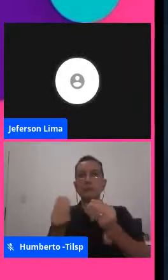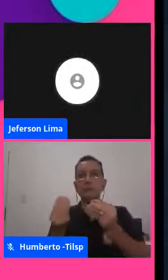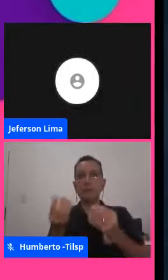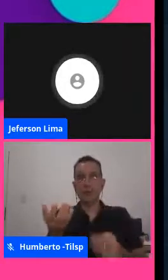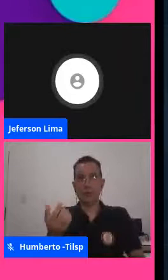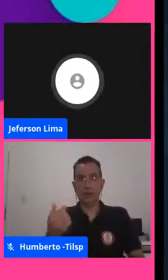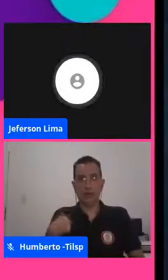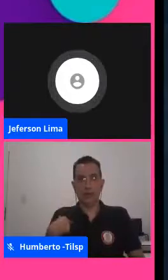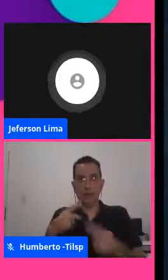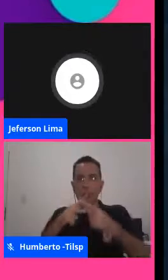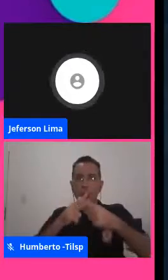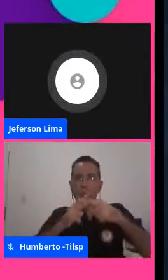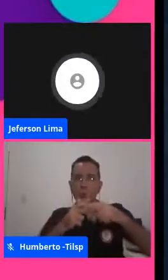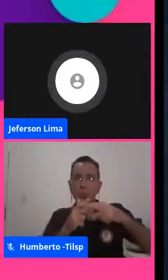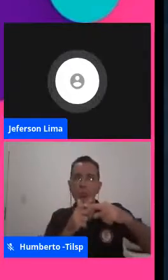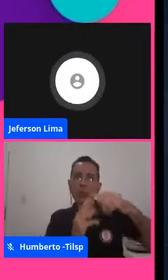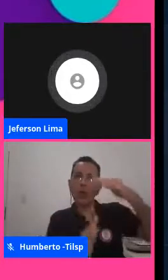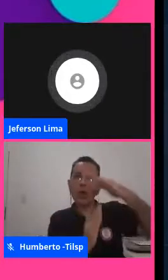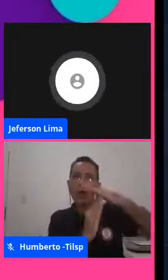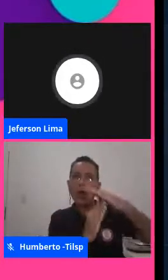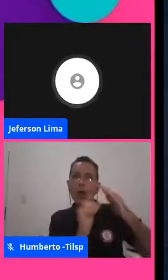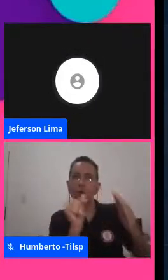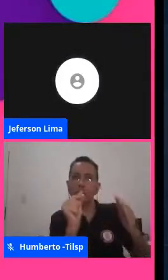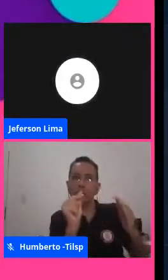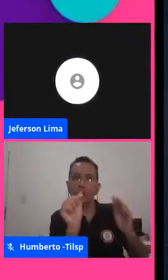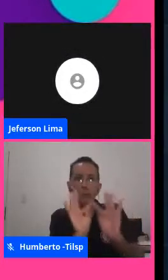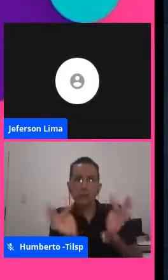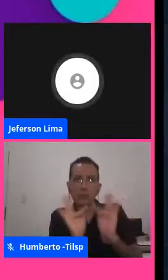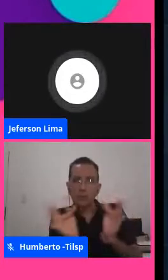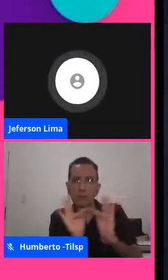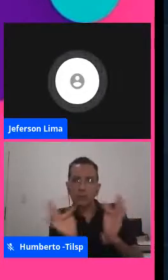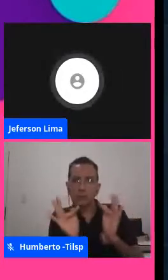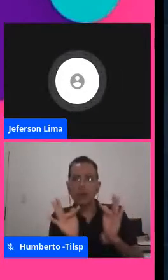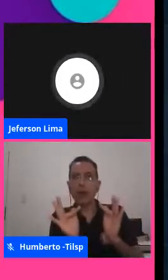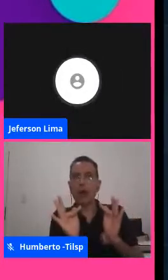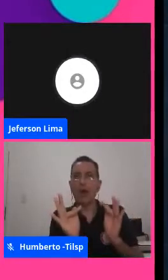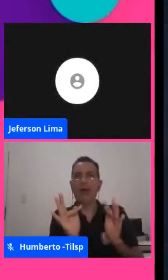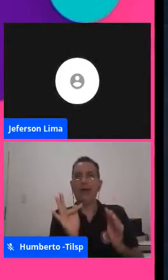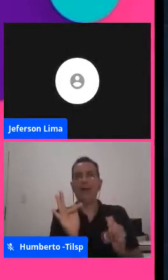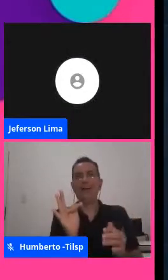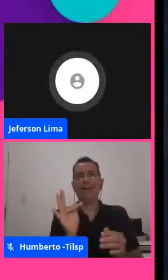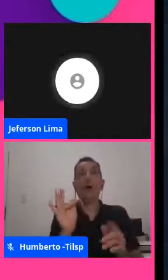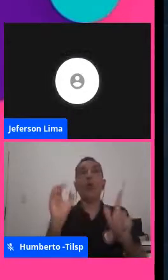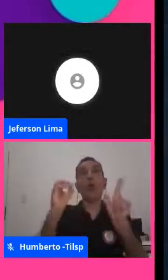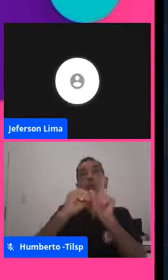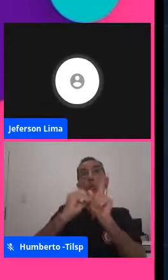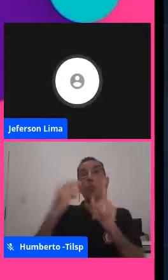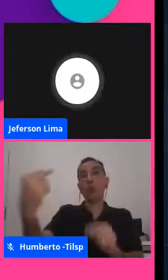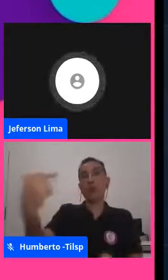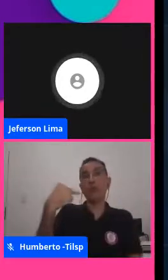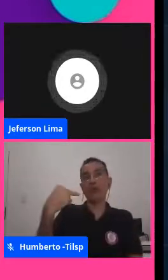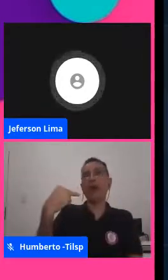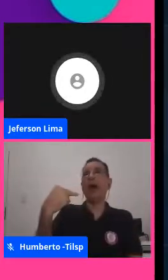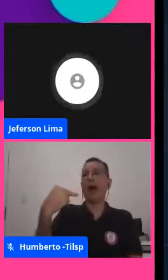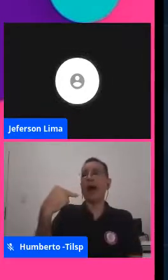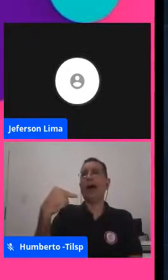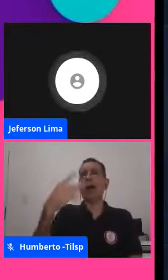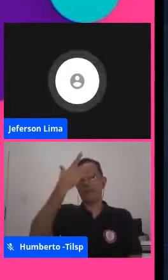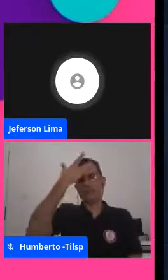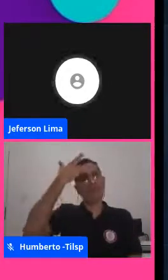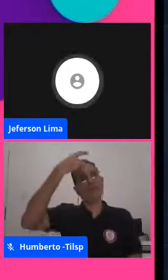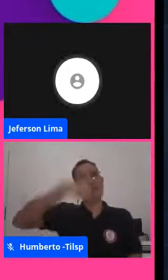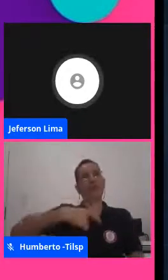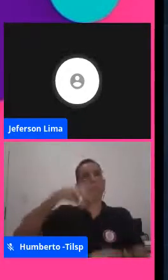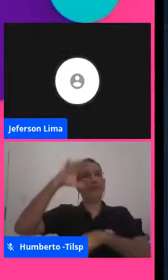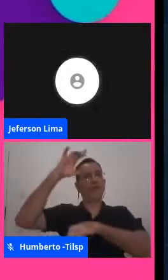aí. E com isso você garante que você é uma pessoa para o Google, tranquilo? E isso evita qualquer tipo de